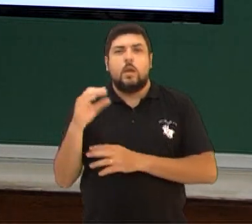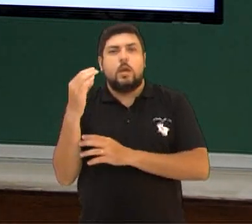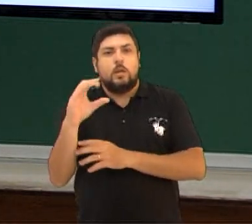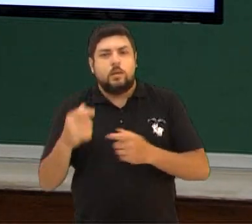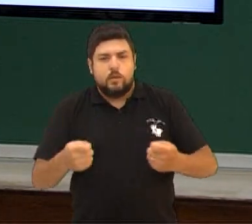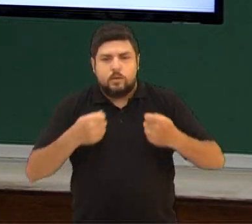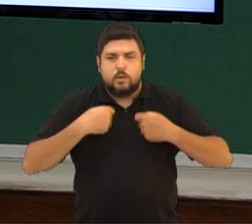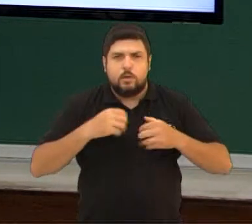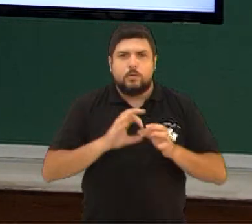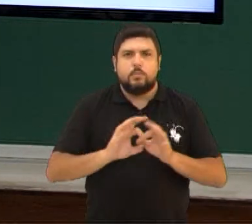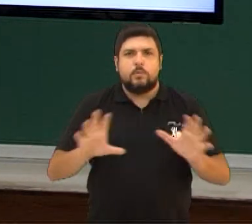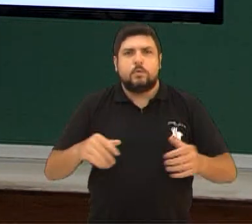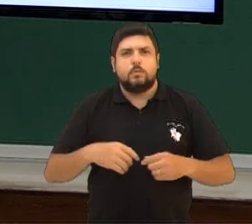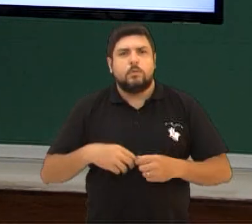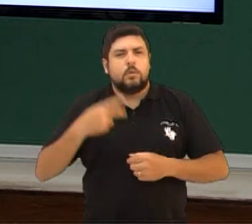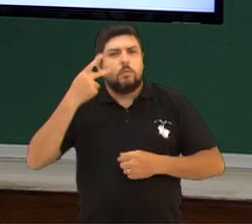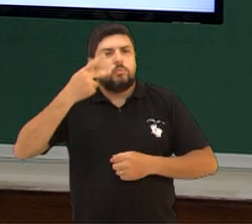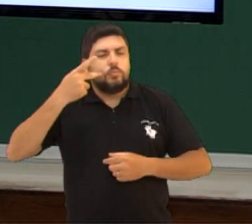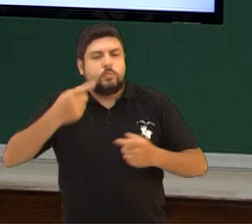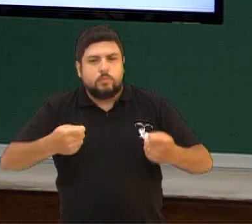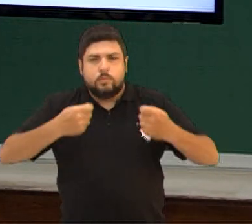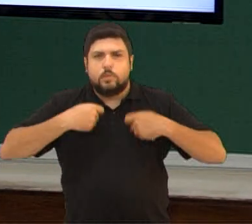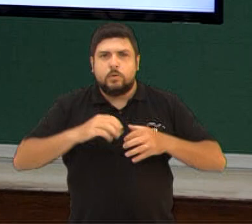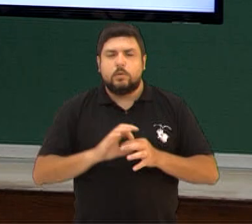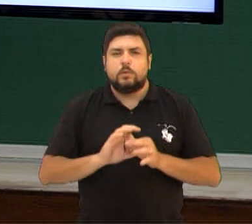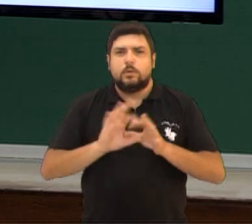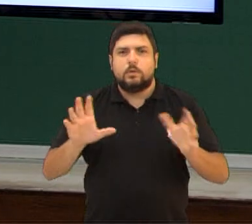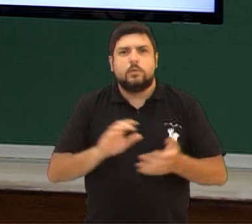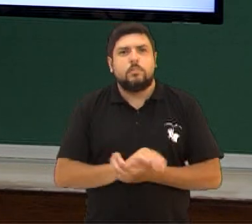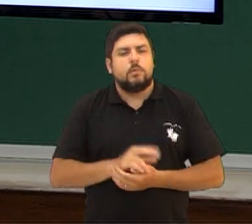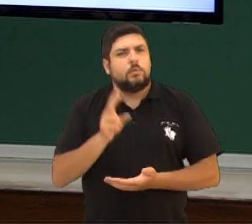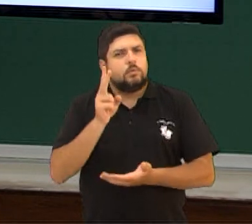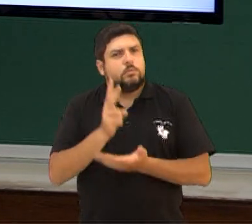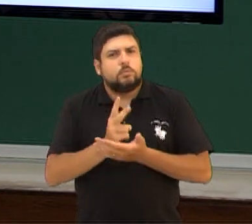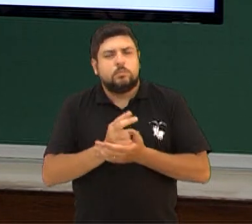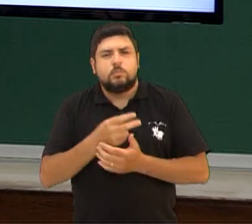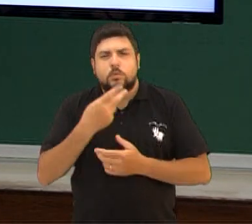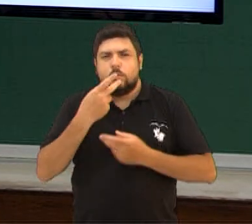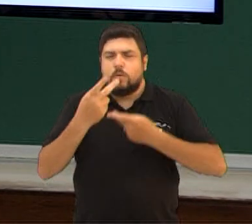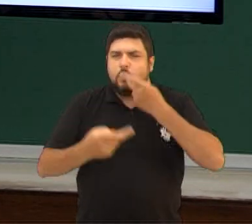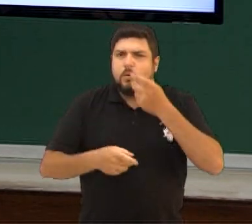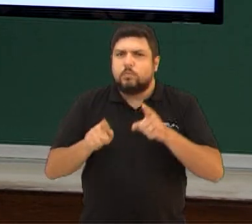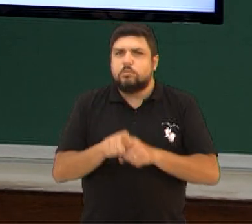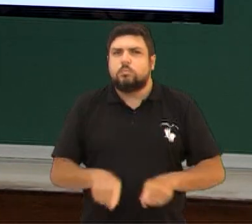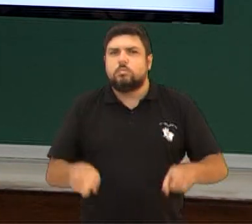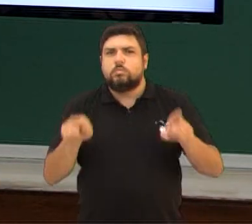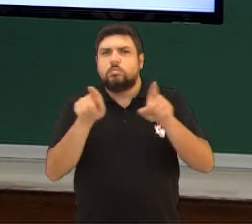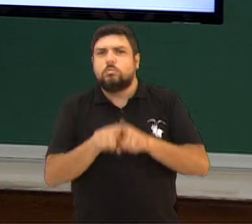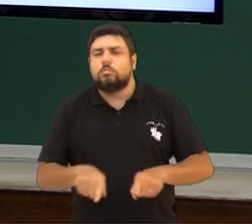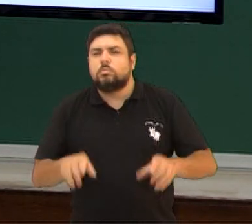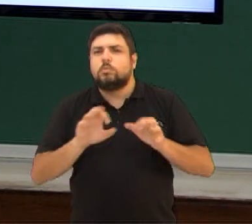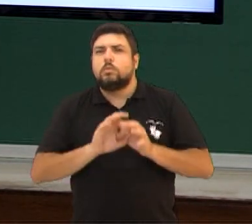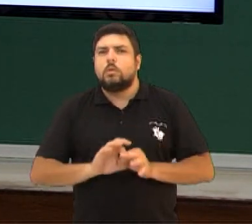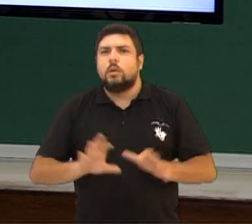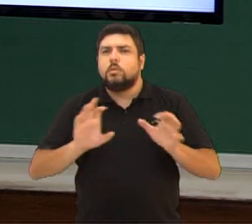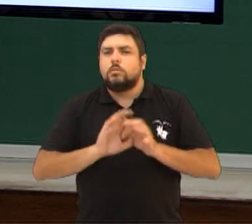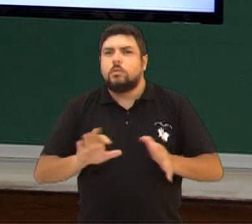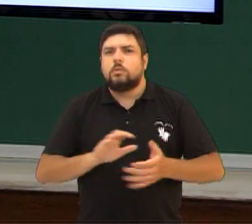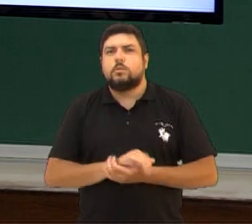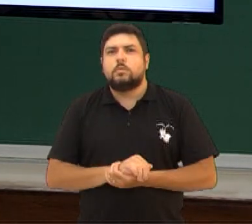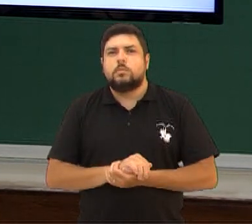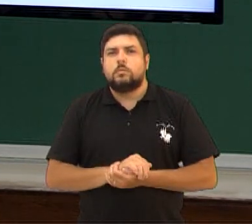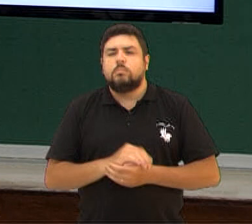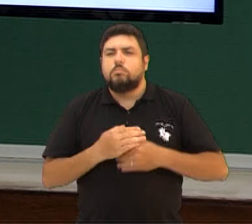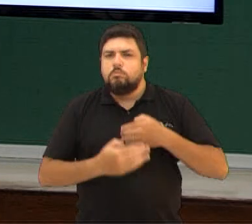a política leva à liberdade. Vejam que a liberdade é um tema recorrente a partir do século XVIII e vai ficando cada vez mais forte